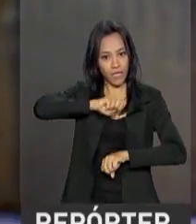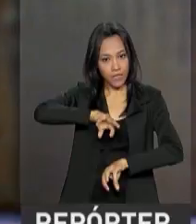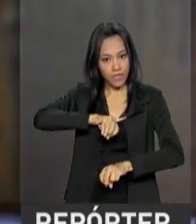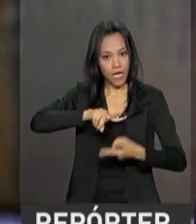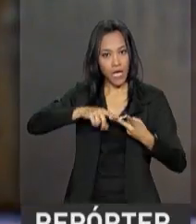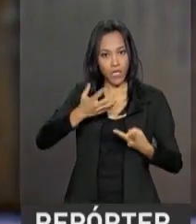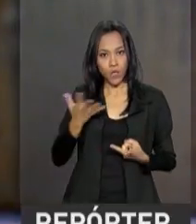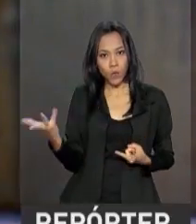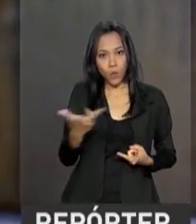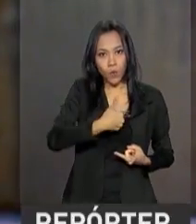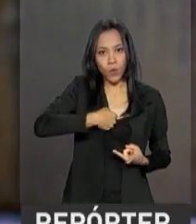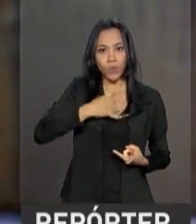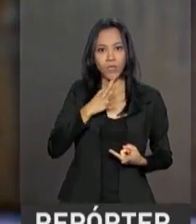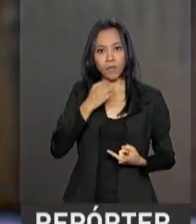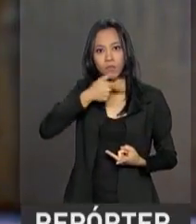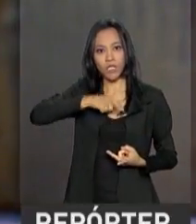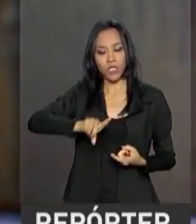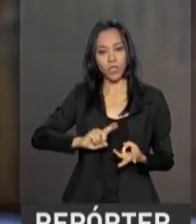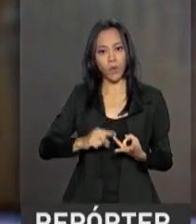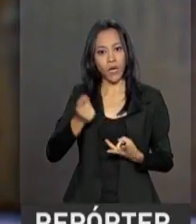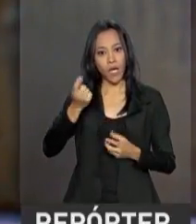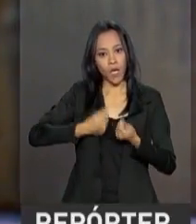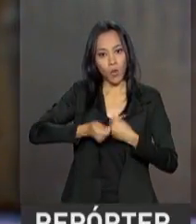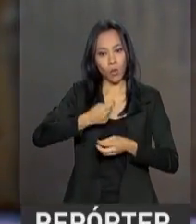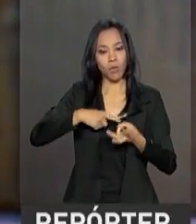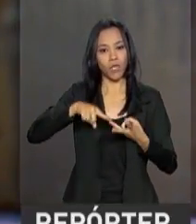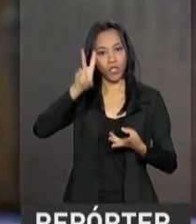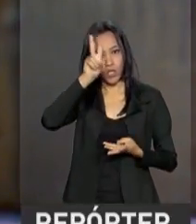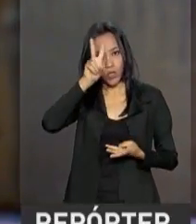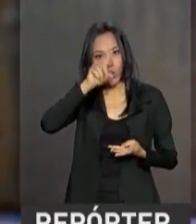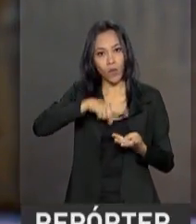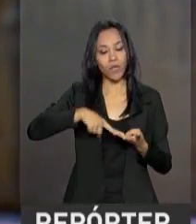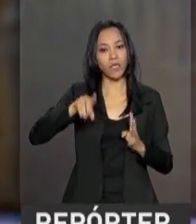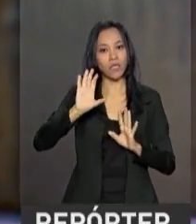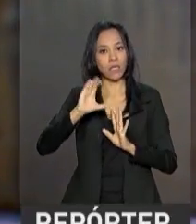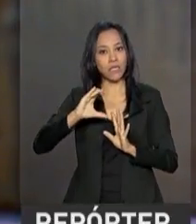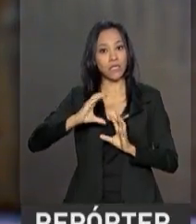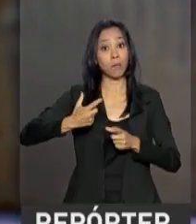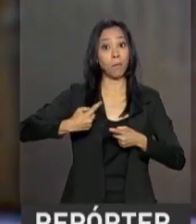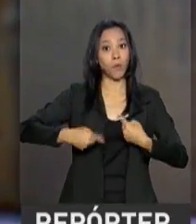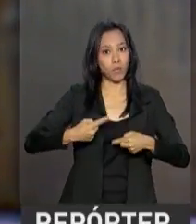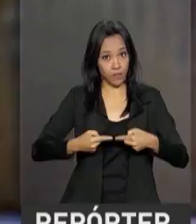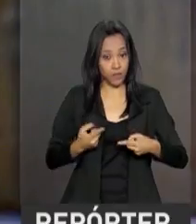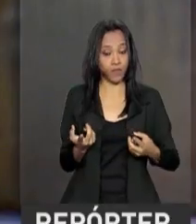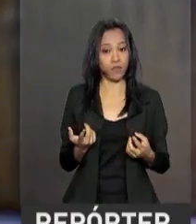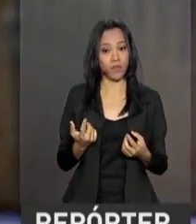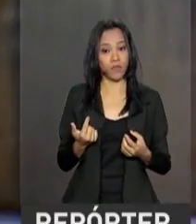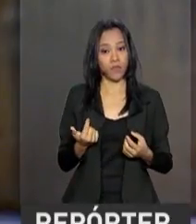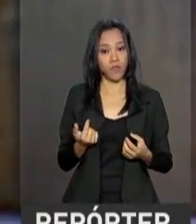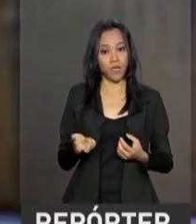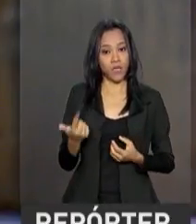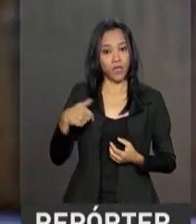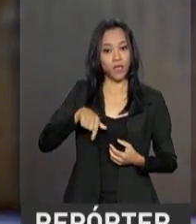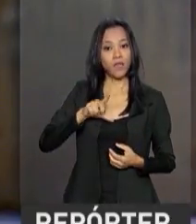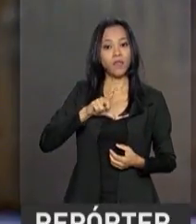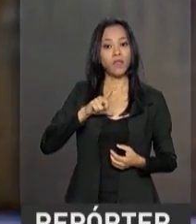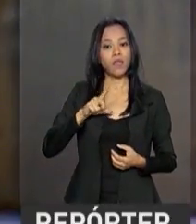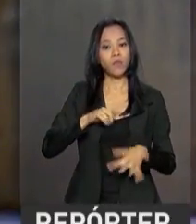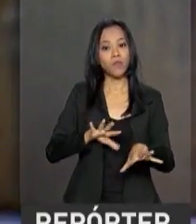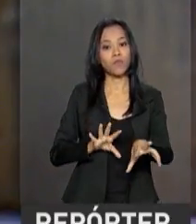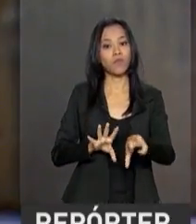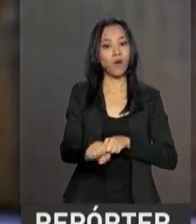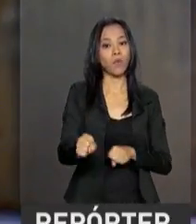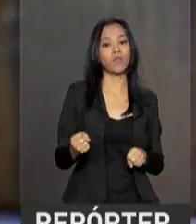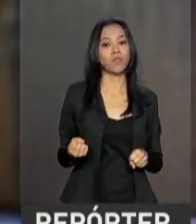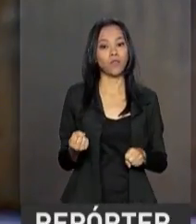línguas estrangeiras, economia, história, ciência política, que aqui nós temos a formação do Instituto